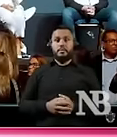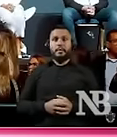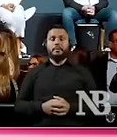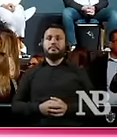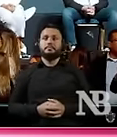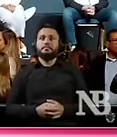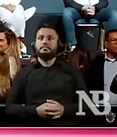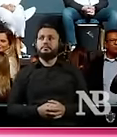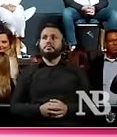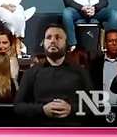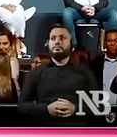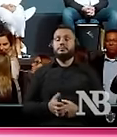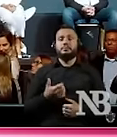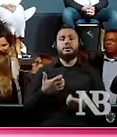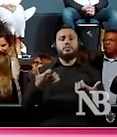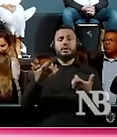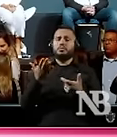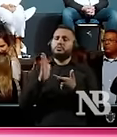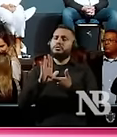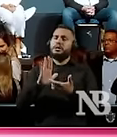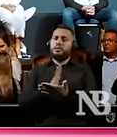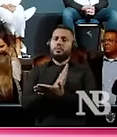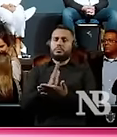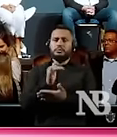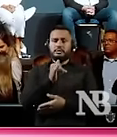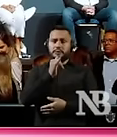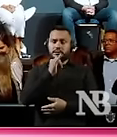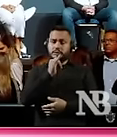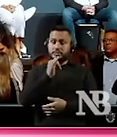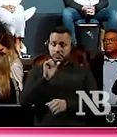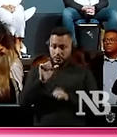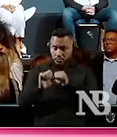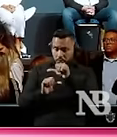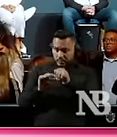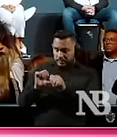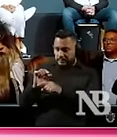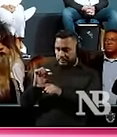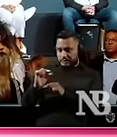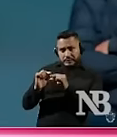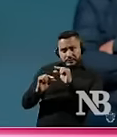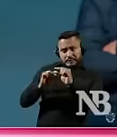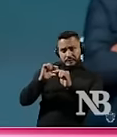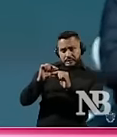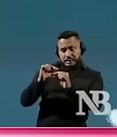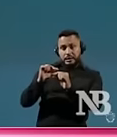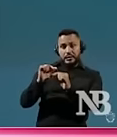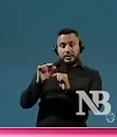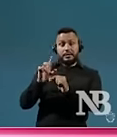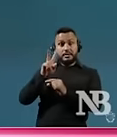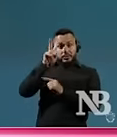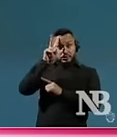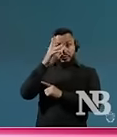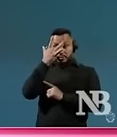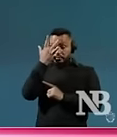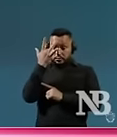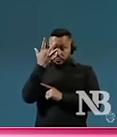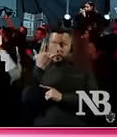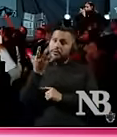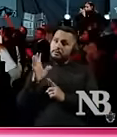passar algumas desses exemplos de que mudanças pequenas no rumo da história de alguém fez grandes